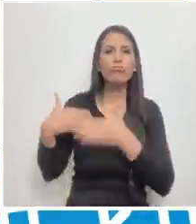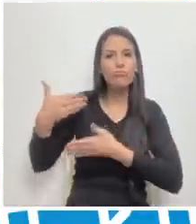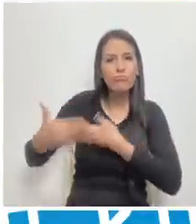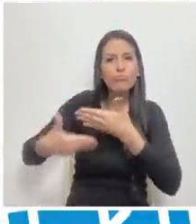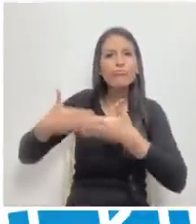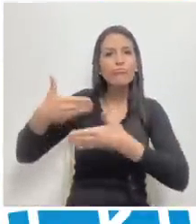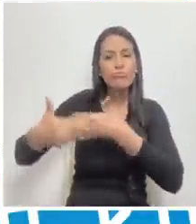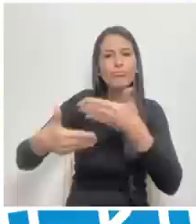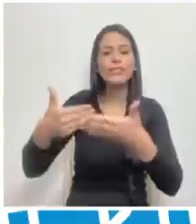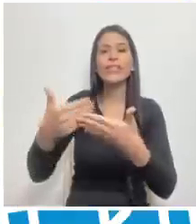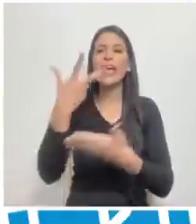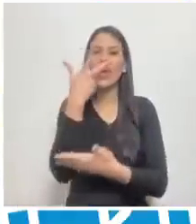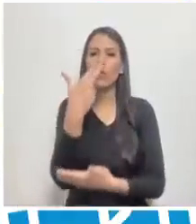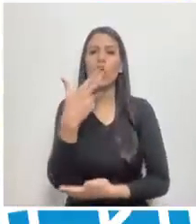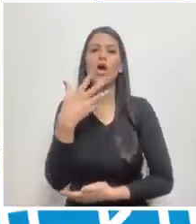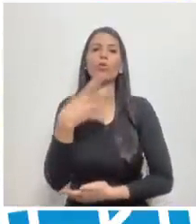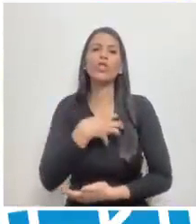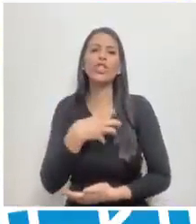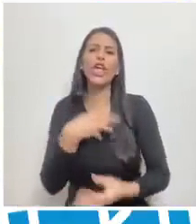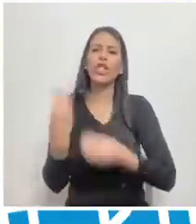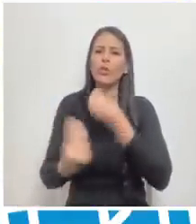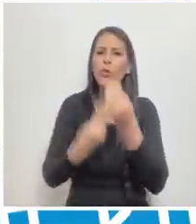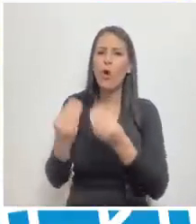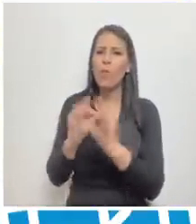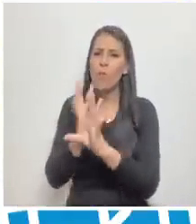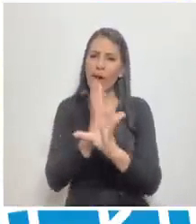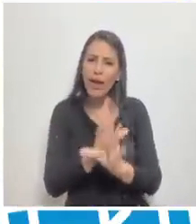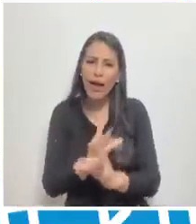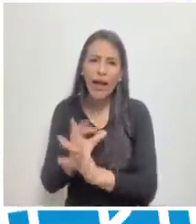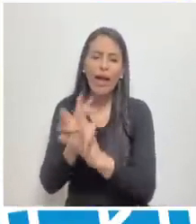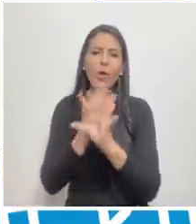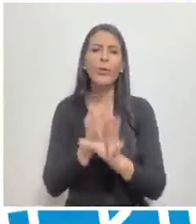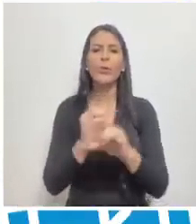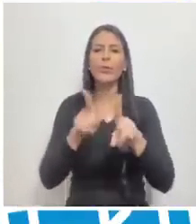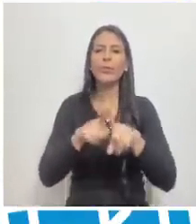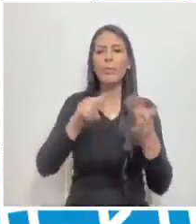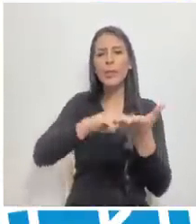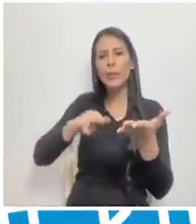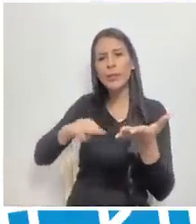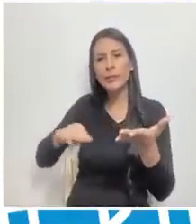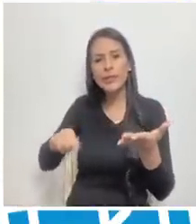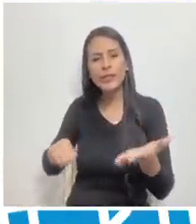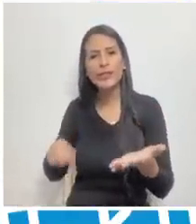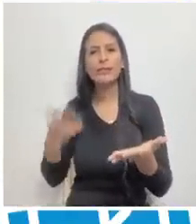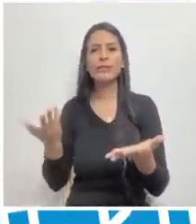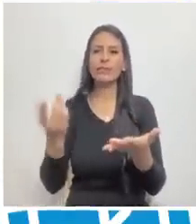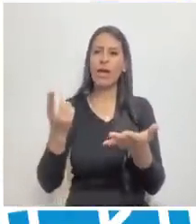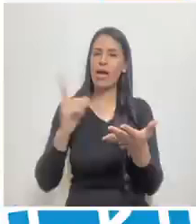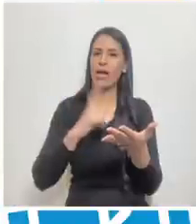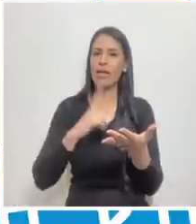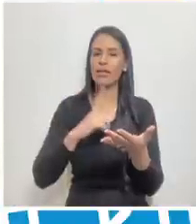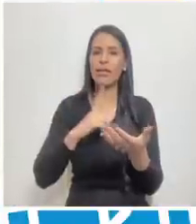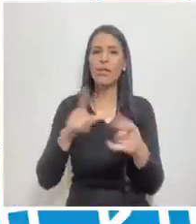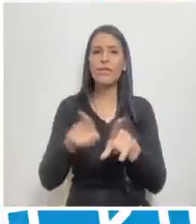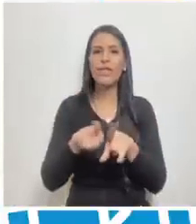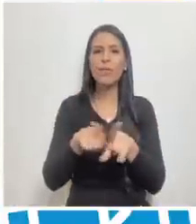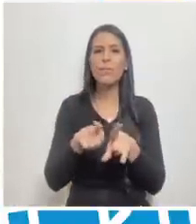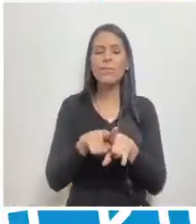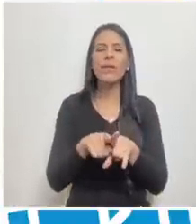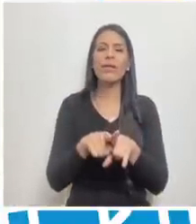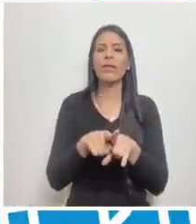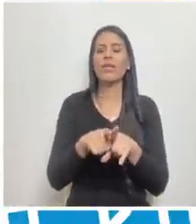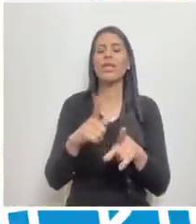de cálculo da medida, né, a metodologia utilizada, a questão do modelo que saiu de um